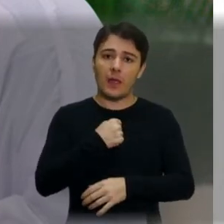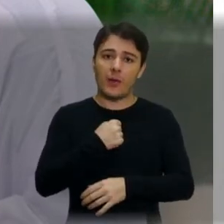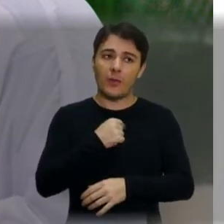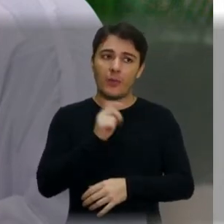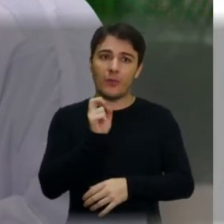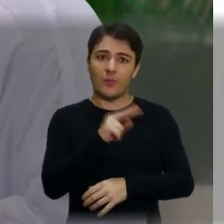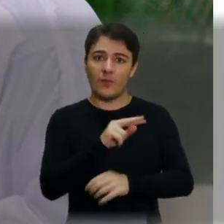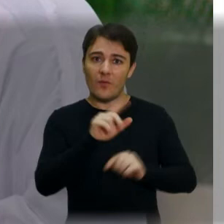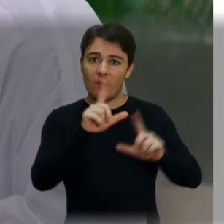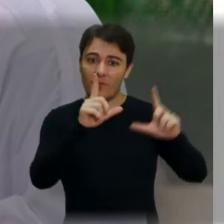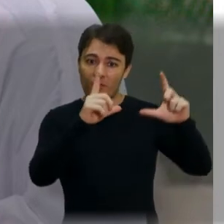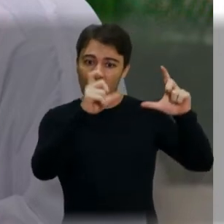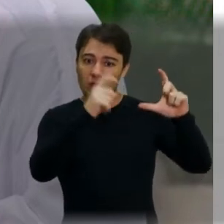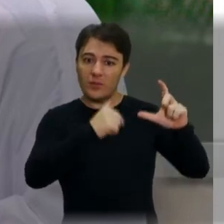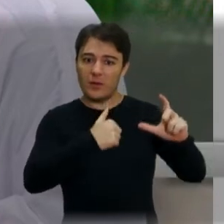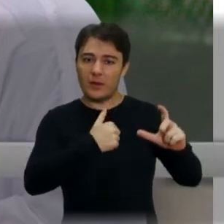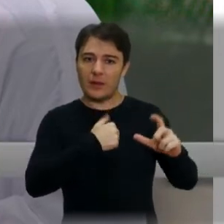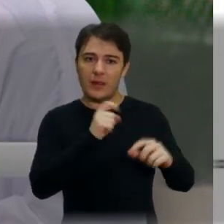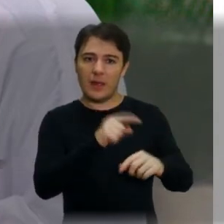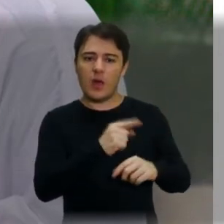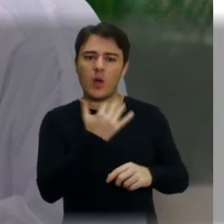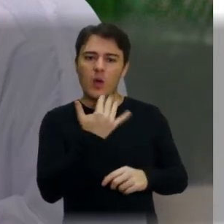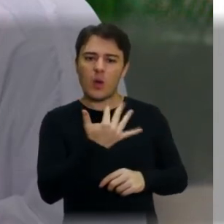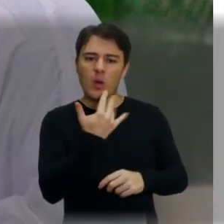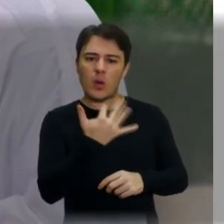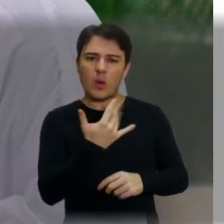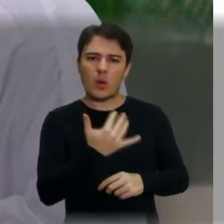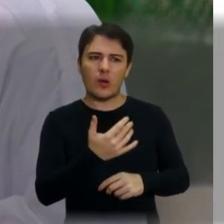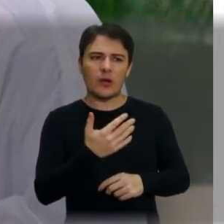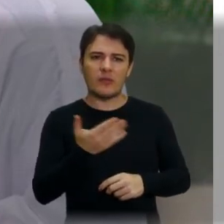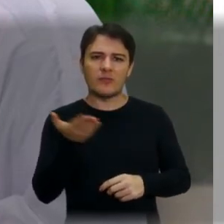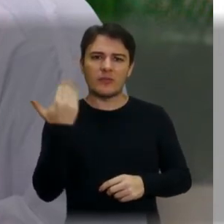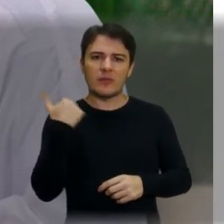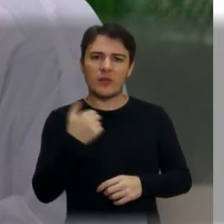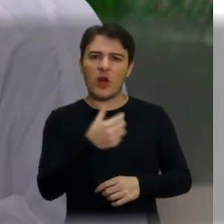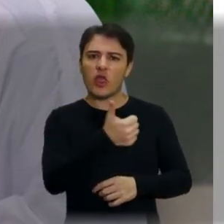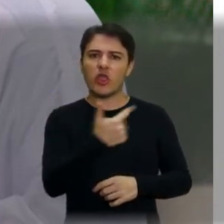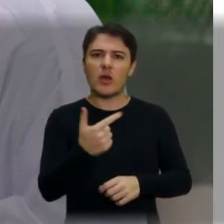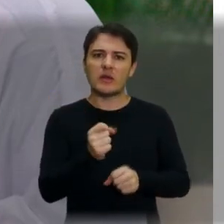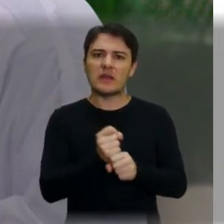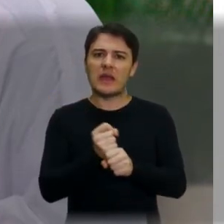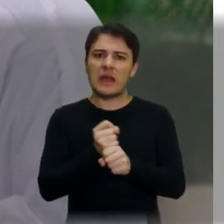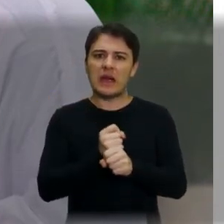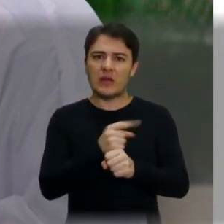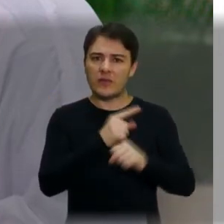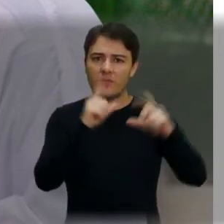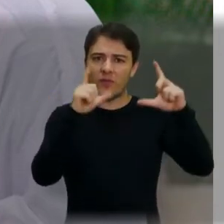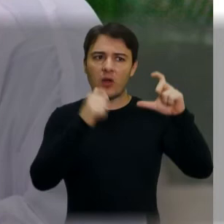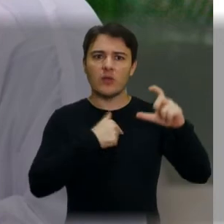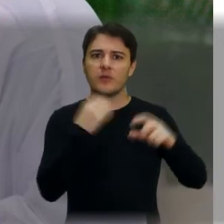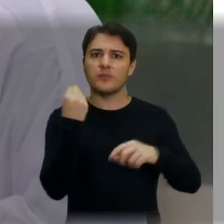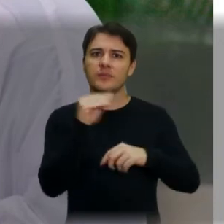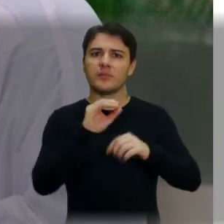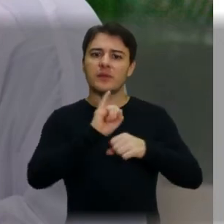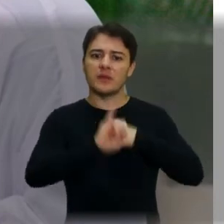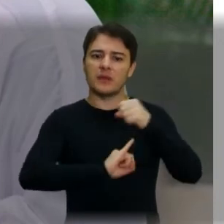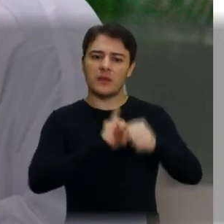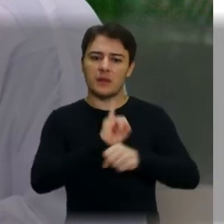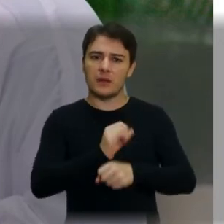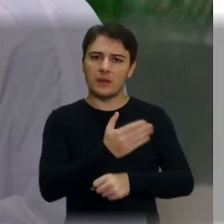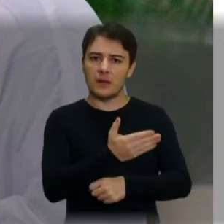essa foto o meu computador Troquei a cor dela que tava uma cor antiga mais de dez anos 12 anos a foto tinha E publique na internet e